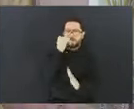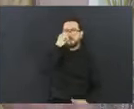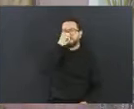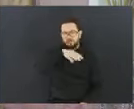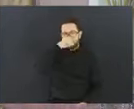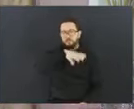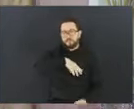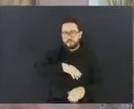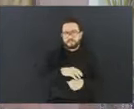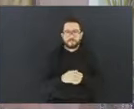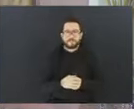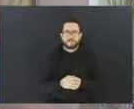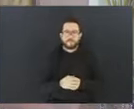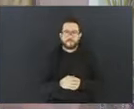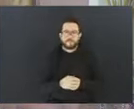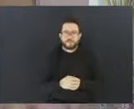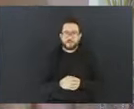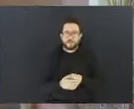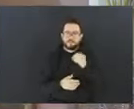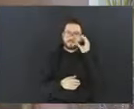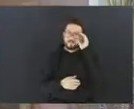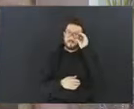Não sei se respondi ao seu questionamento.